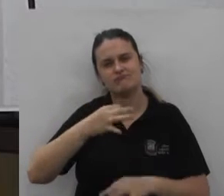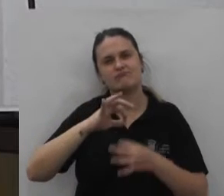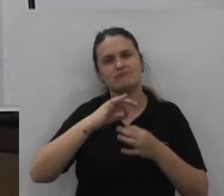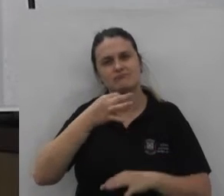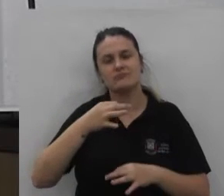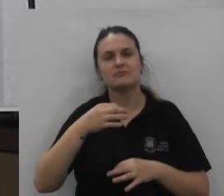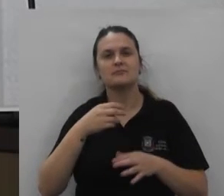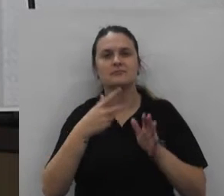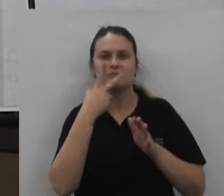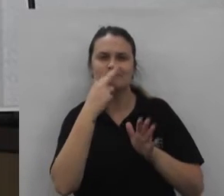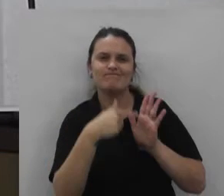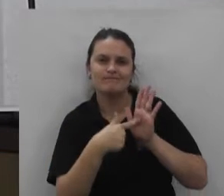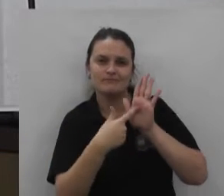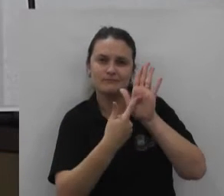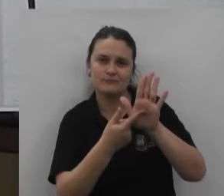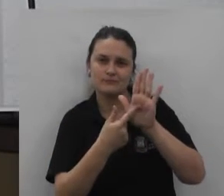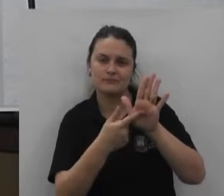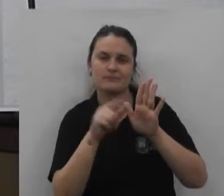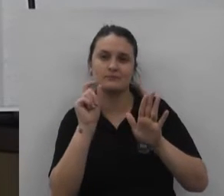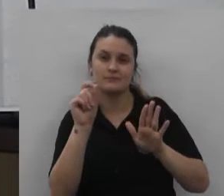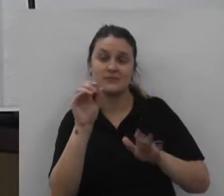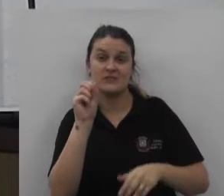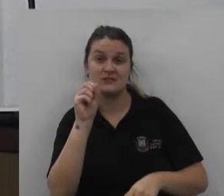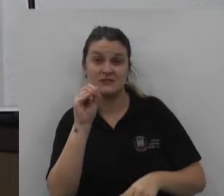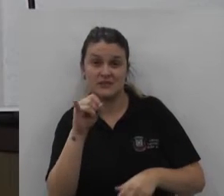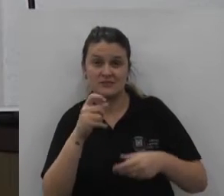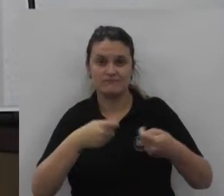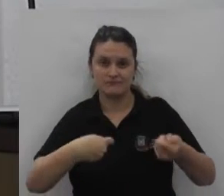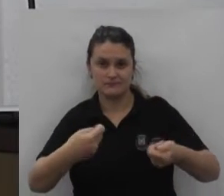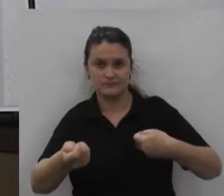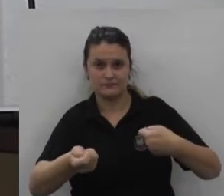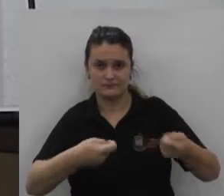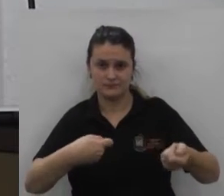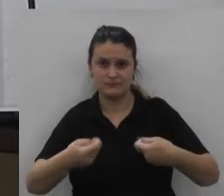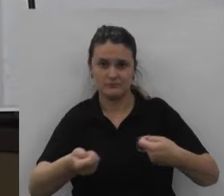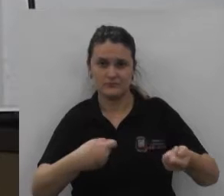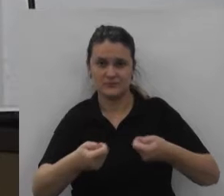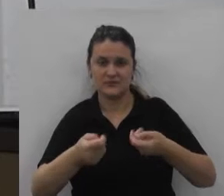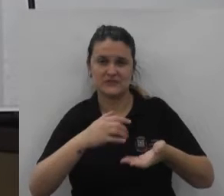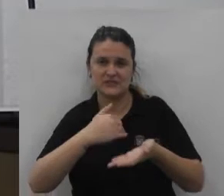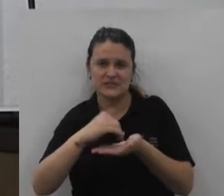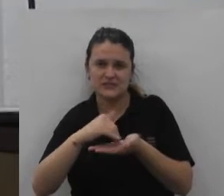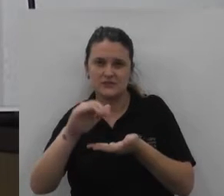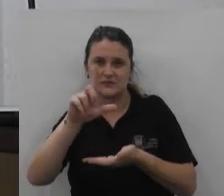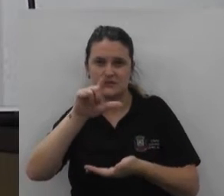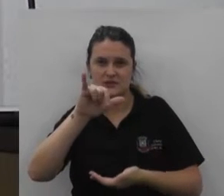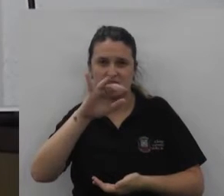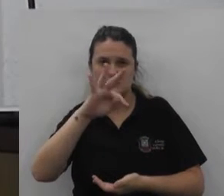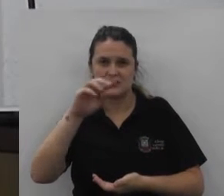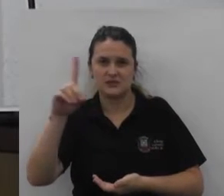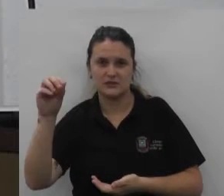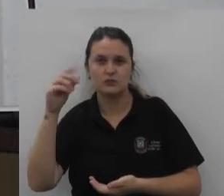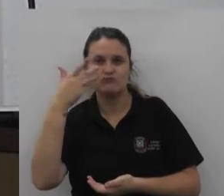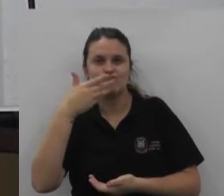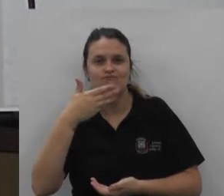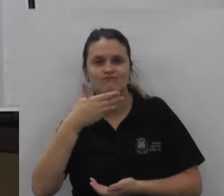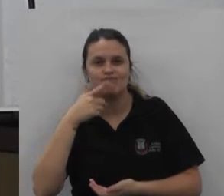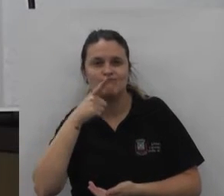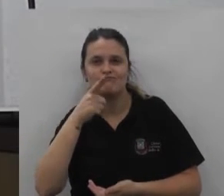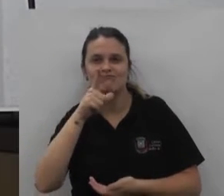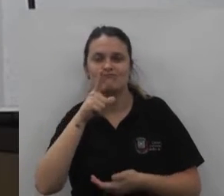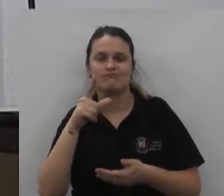levantados, mostra que se o trâmite das licitações tivesse obtido